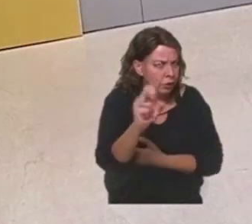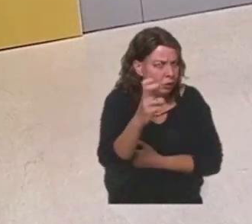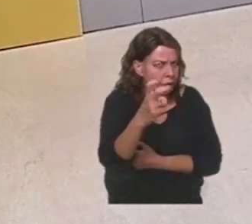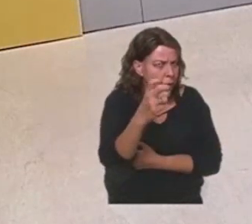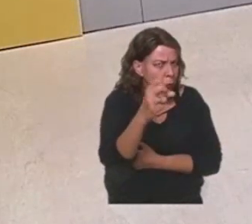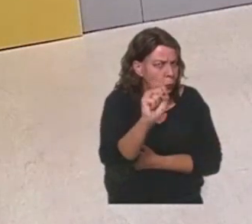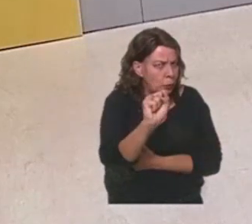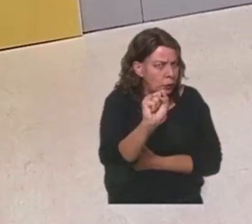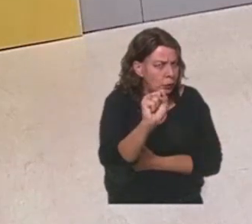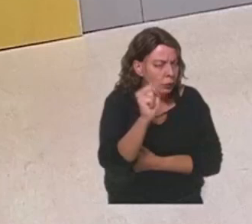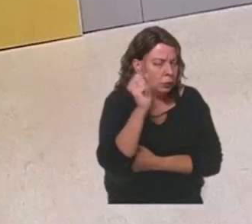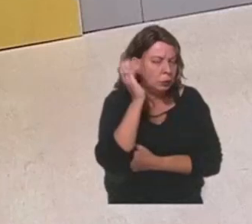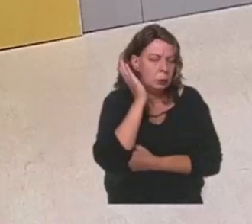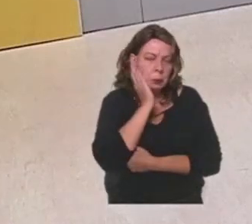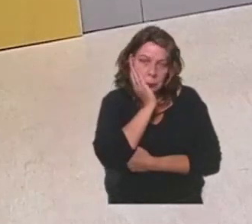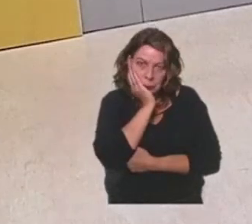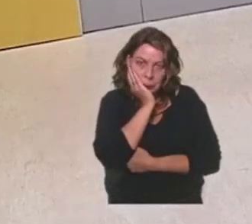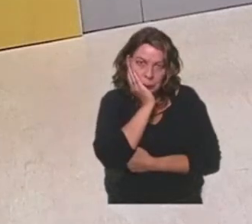58!